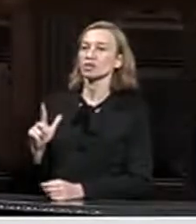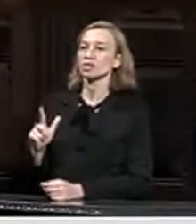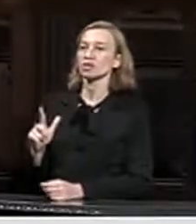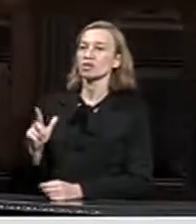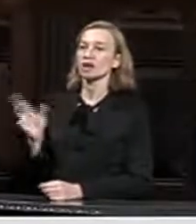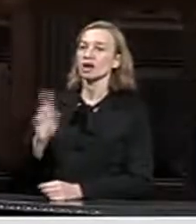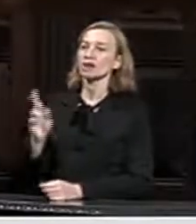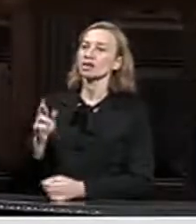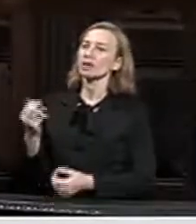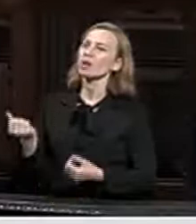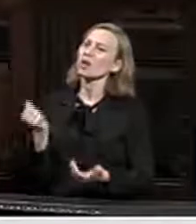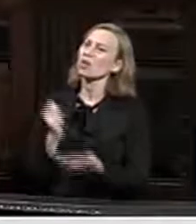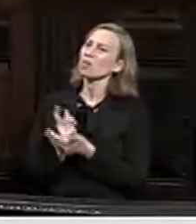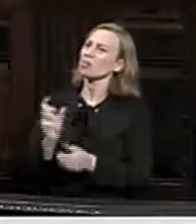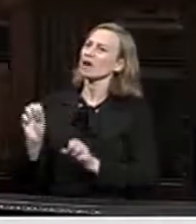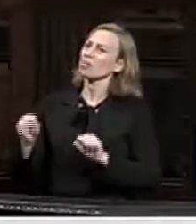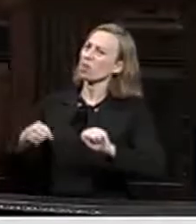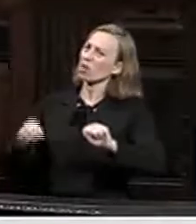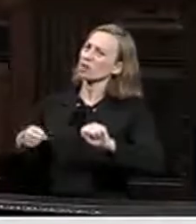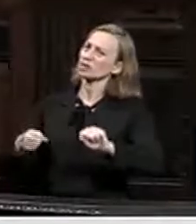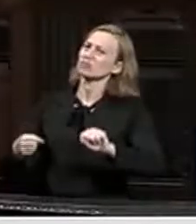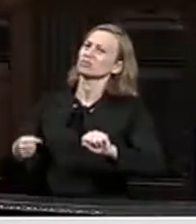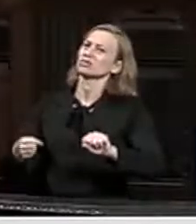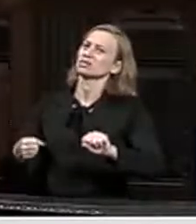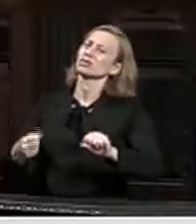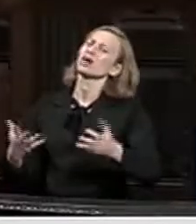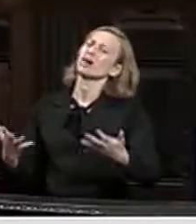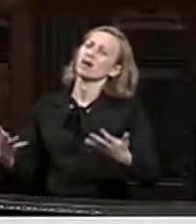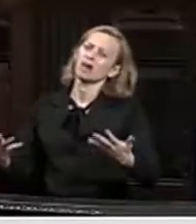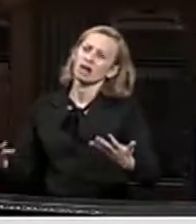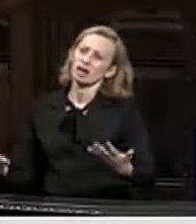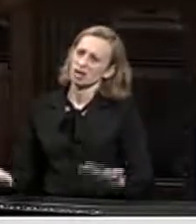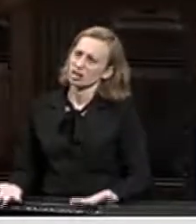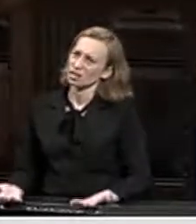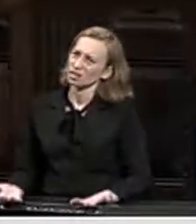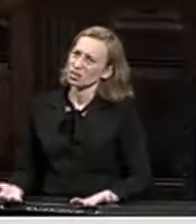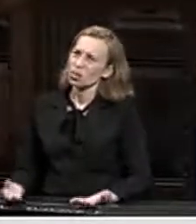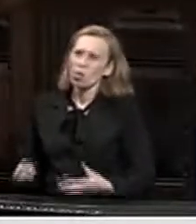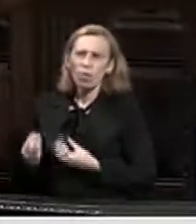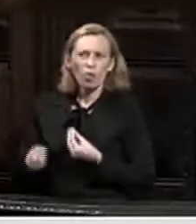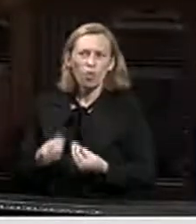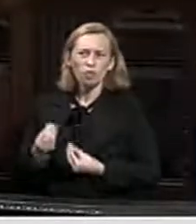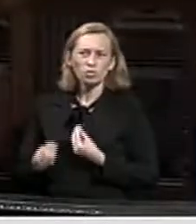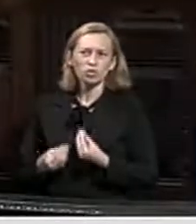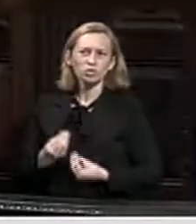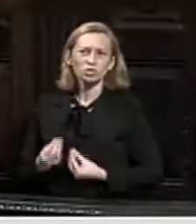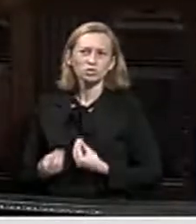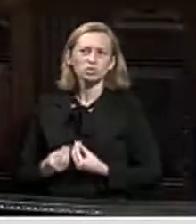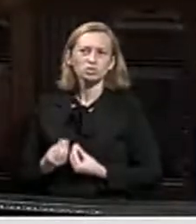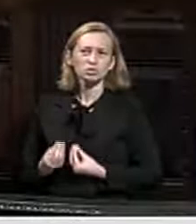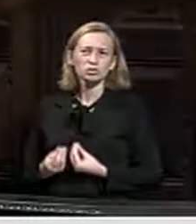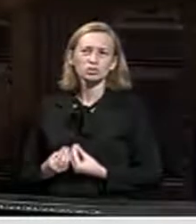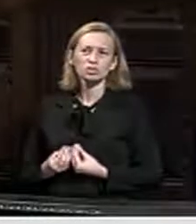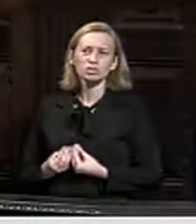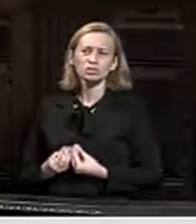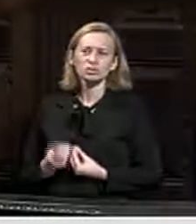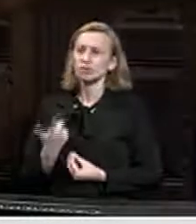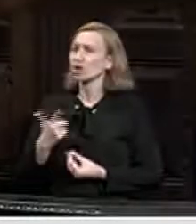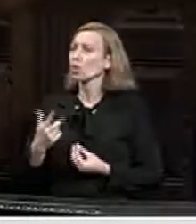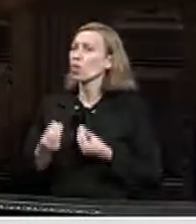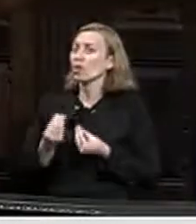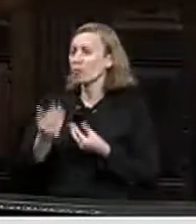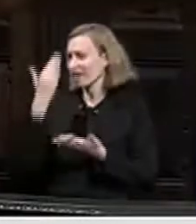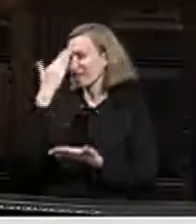motocicletas para sua escolta pessoal é de uma insensibilidade inacreditável. É inacreditável que